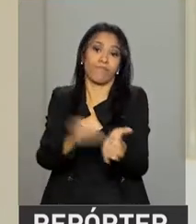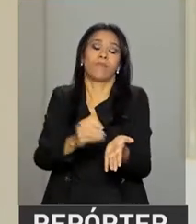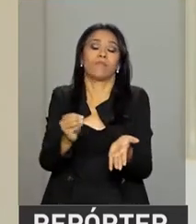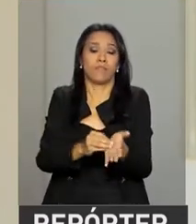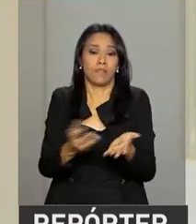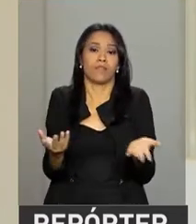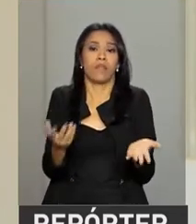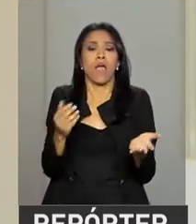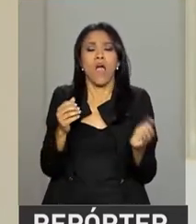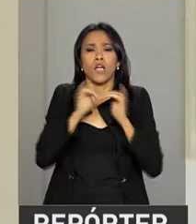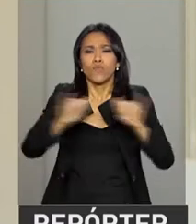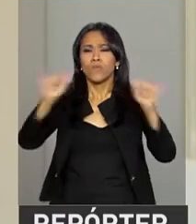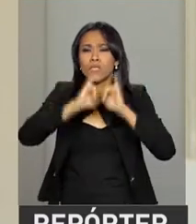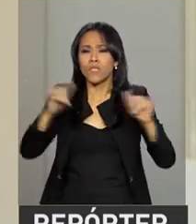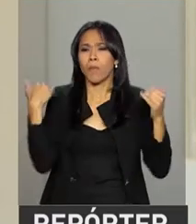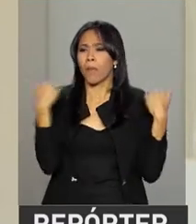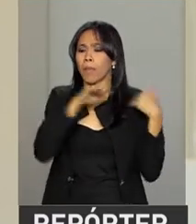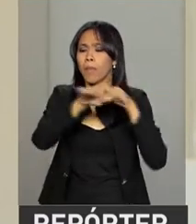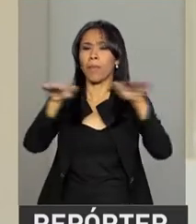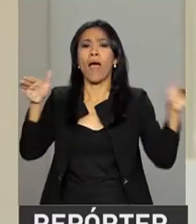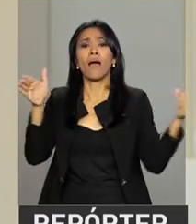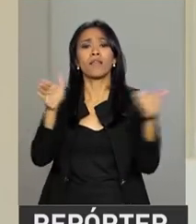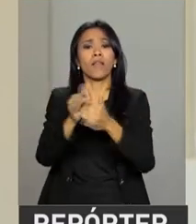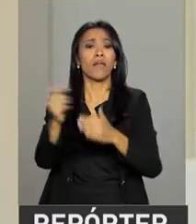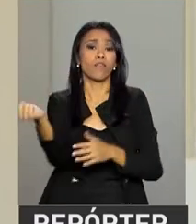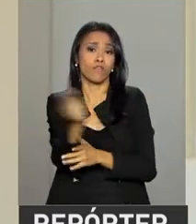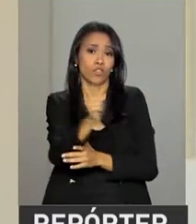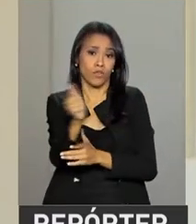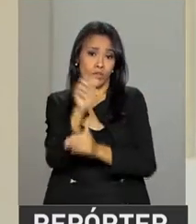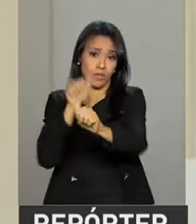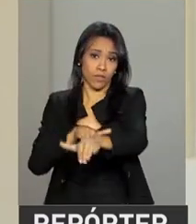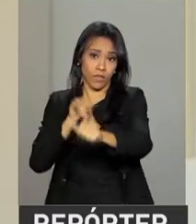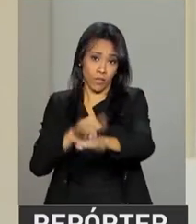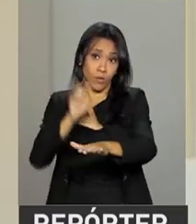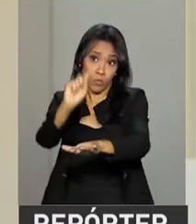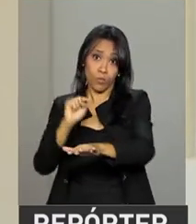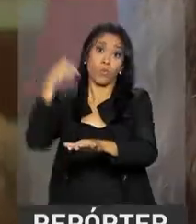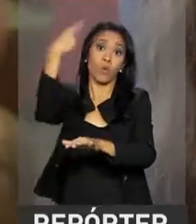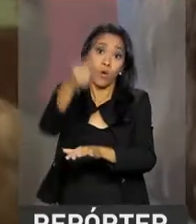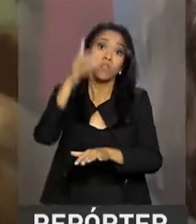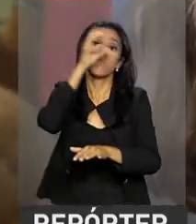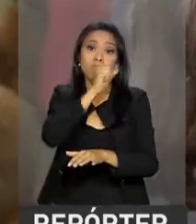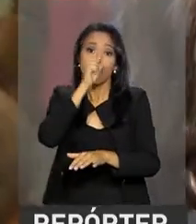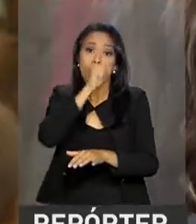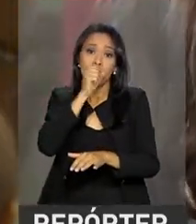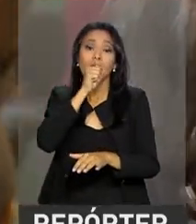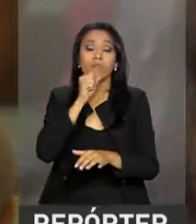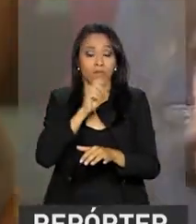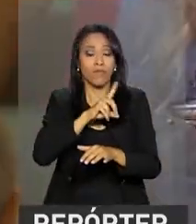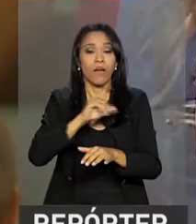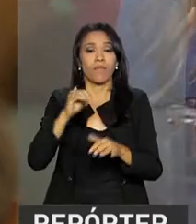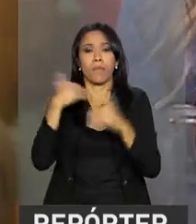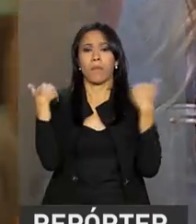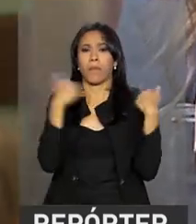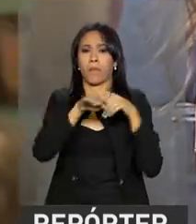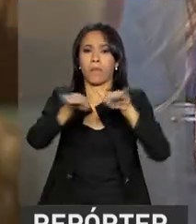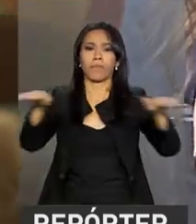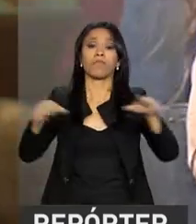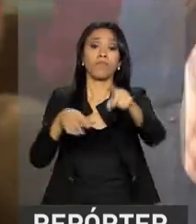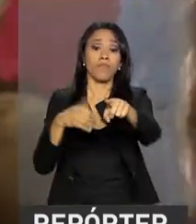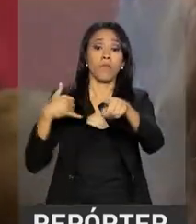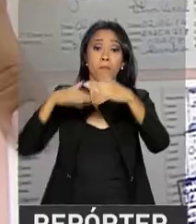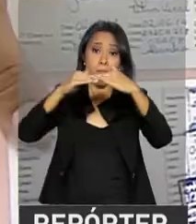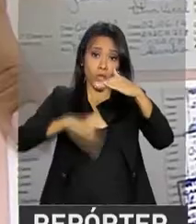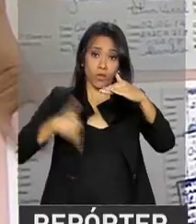campanha vai até o dia 22 de setembro eo dia d será no próximo sábado às crianças menores de 10 anos podem